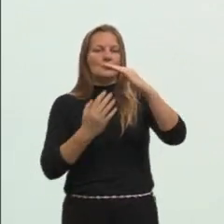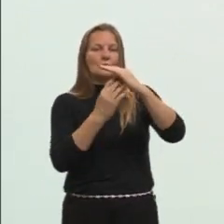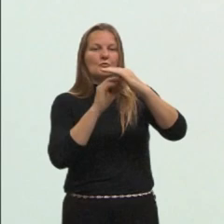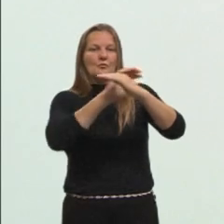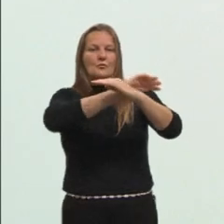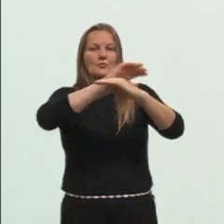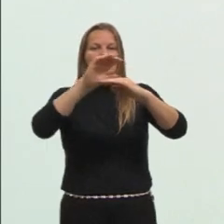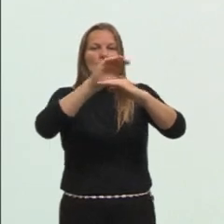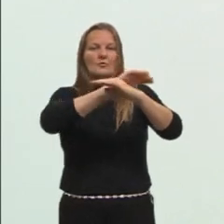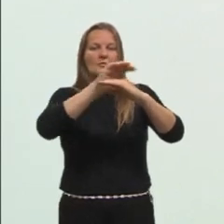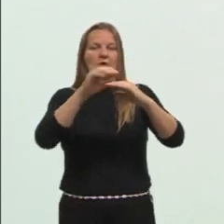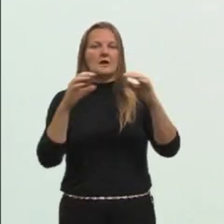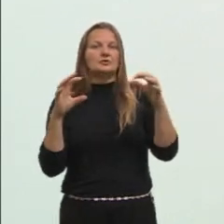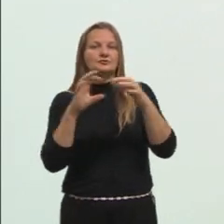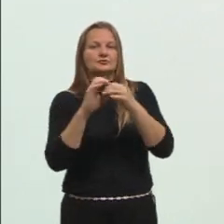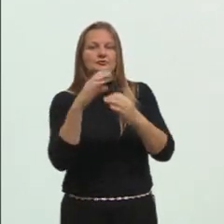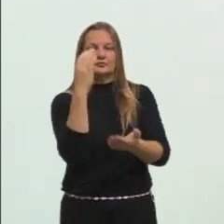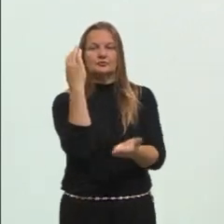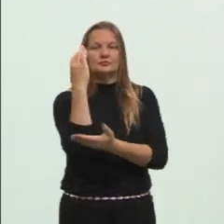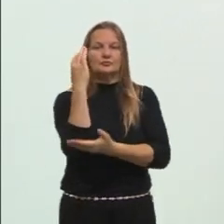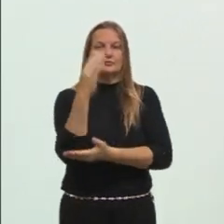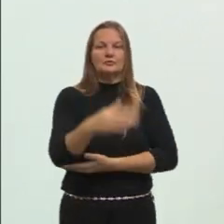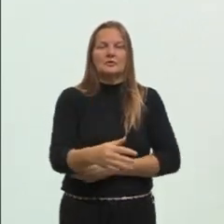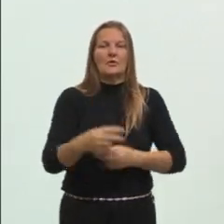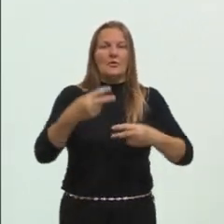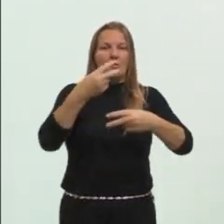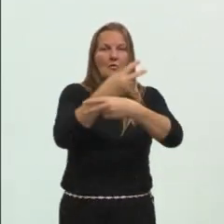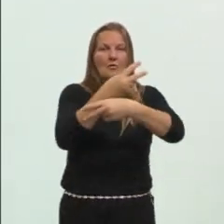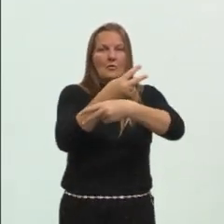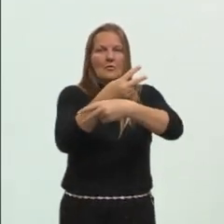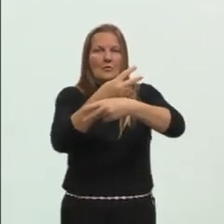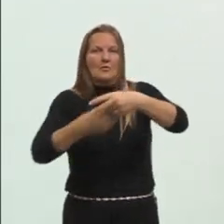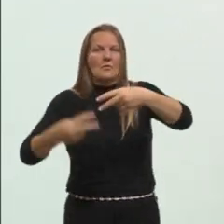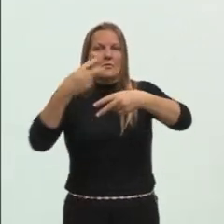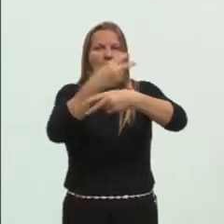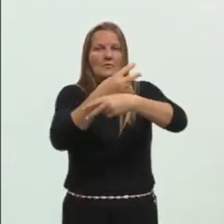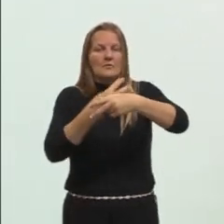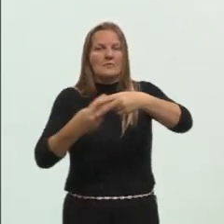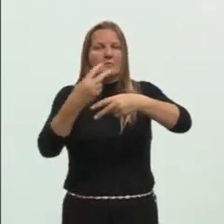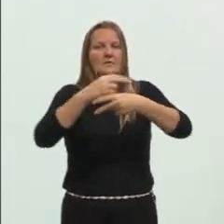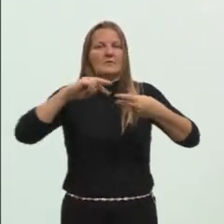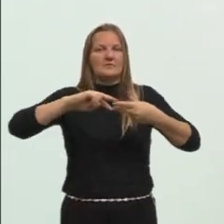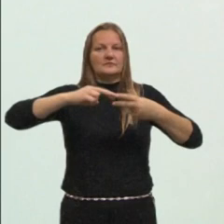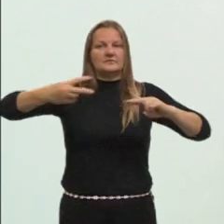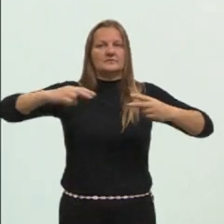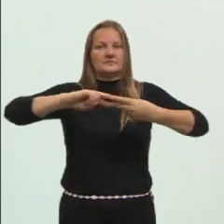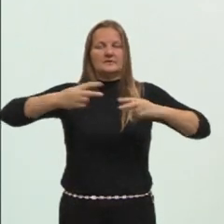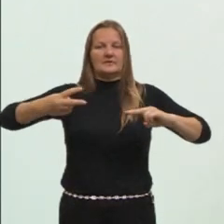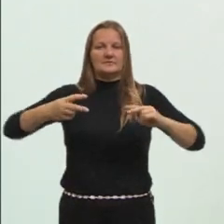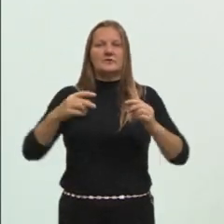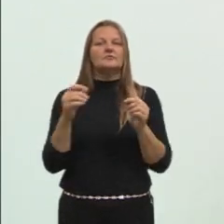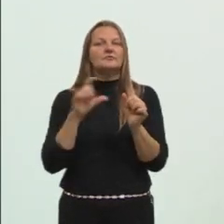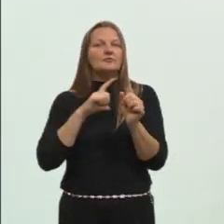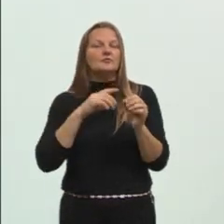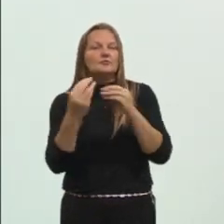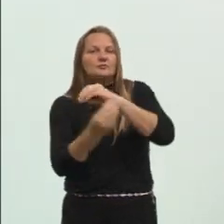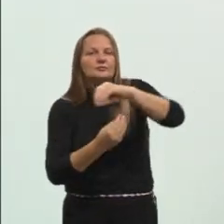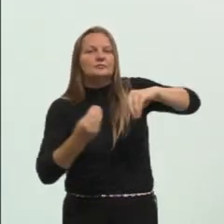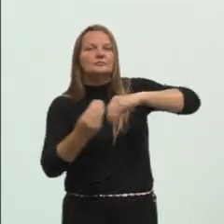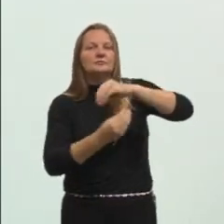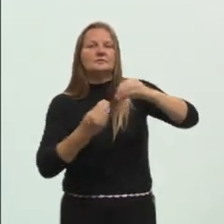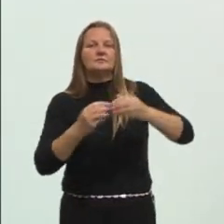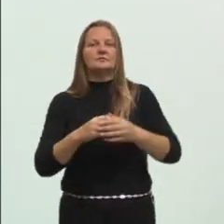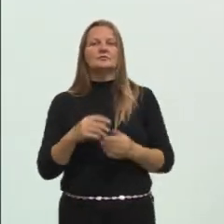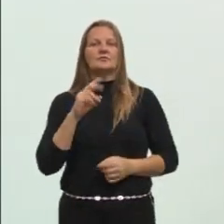o desmatamento por exemplo ou juntamente com as mutações cromossômicas genética vai vir tudo misturado né